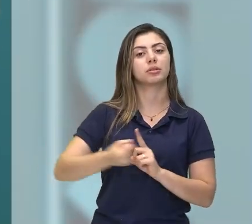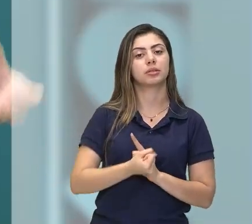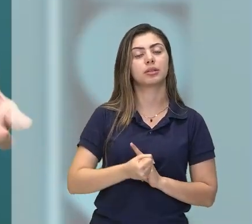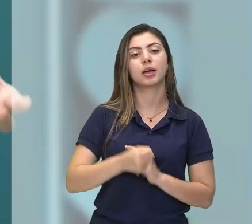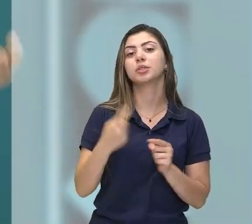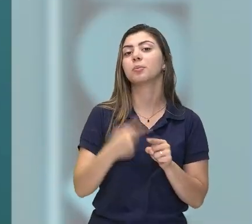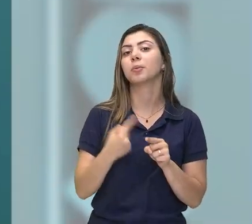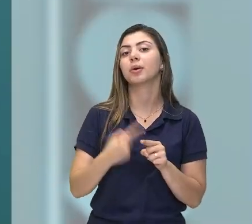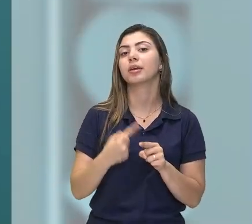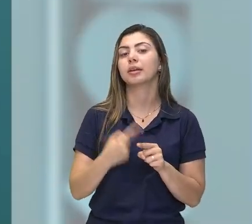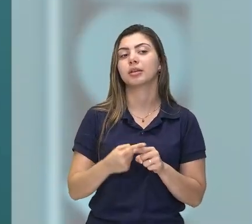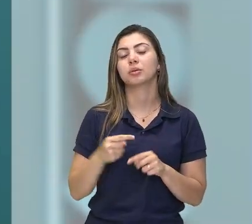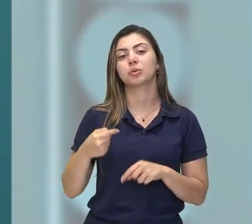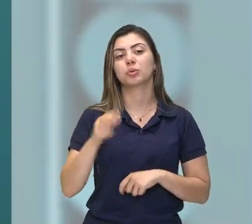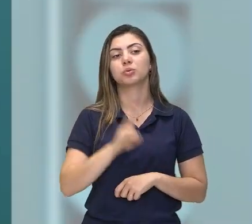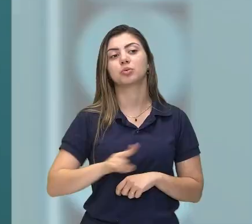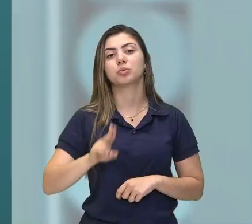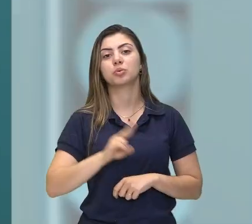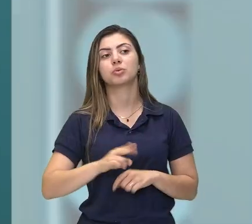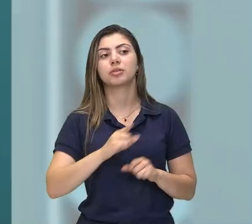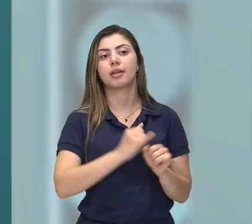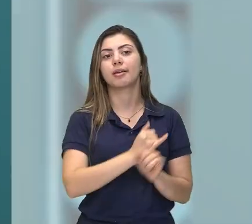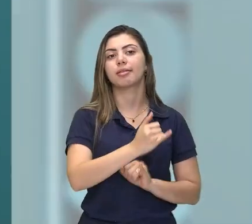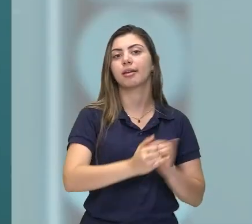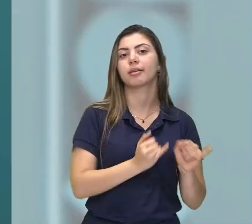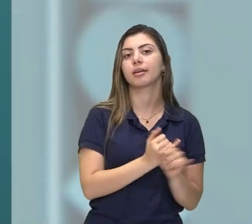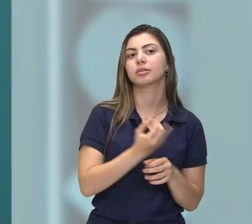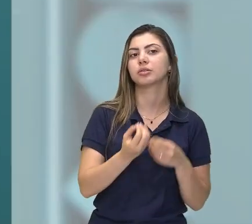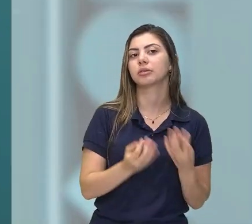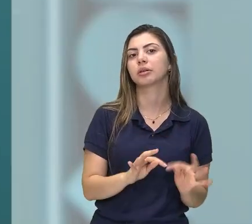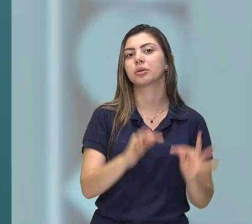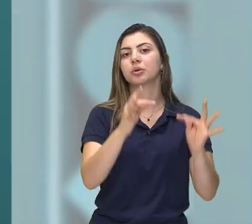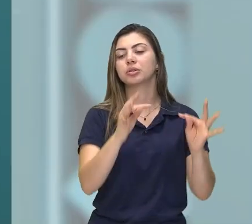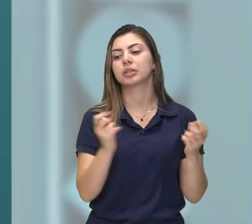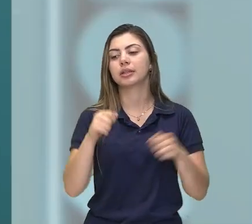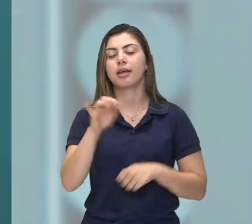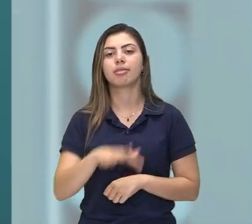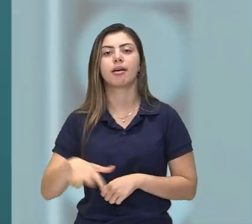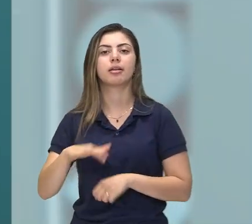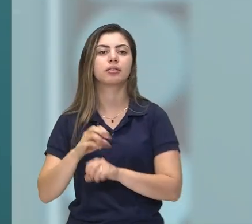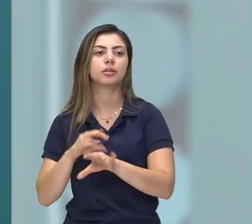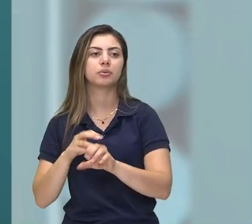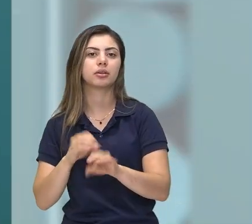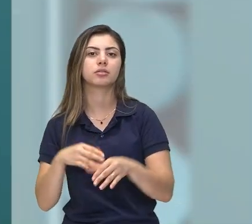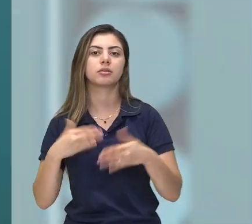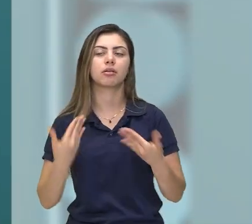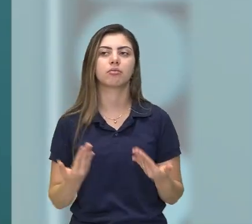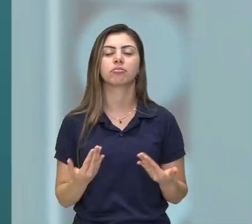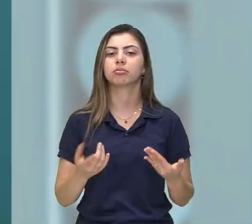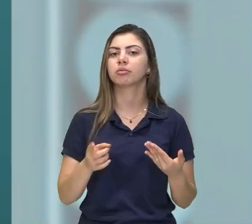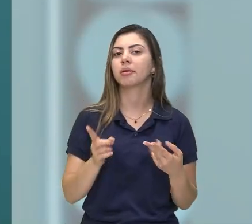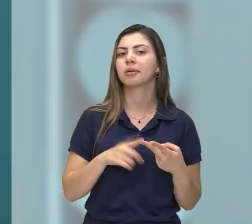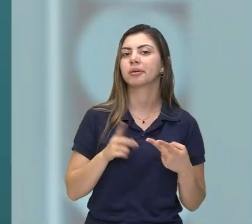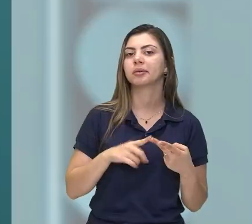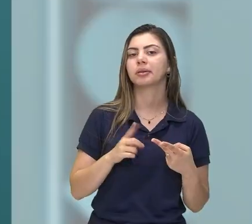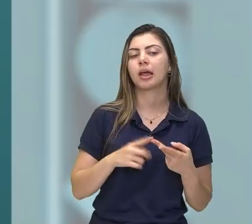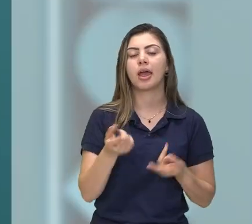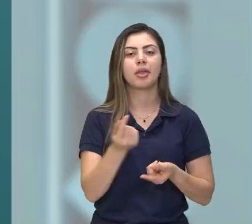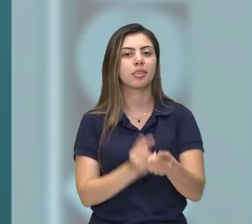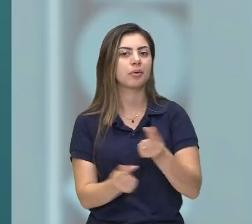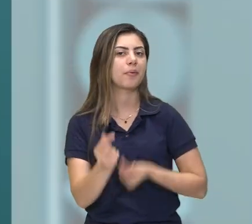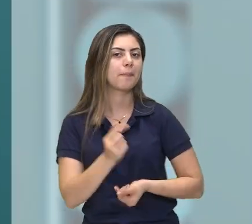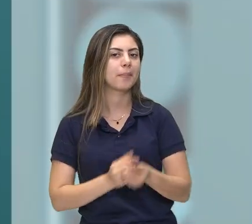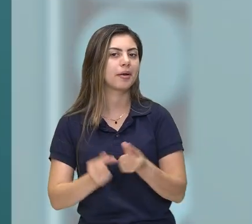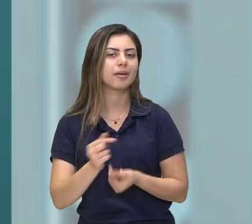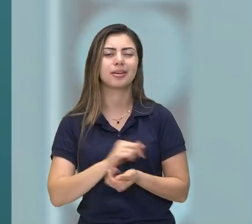porque, por meio dela, por exemplo, eu posso trabalhar a educação, não é? Eu posso trabalhar as questões aí de transação